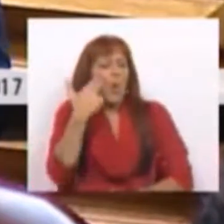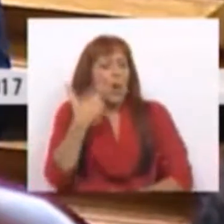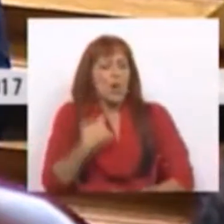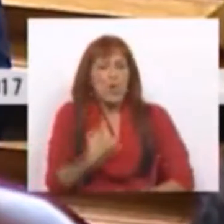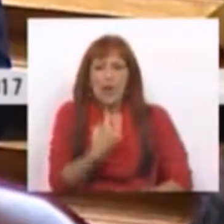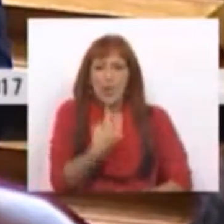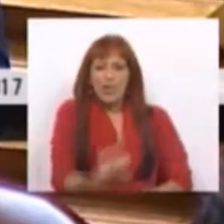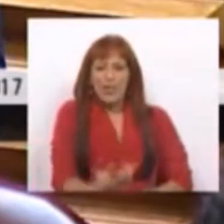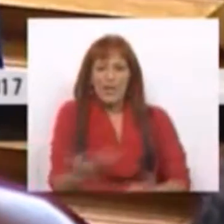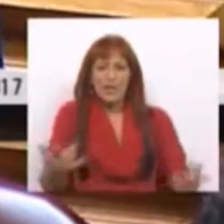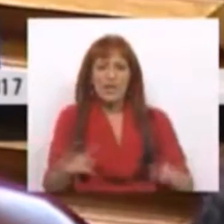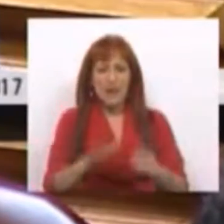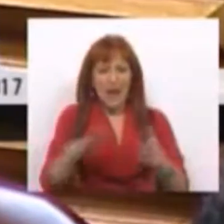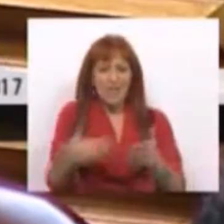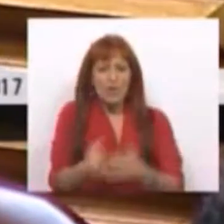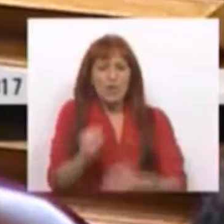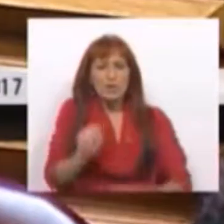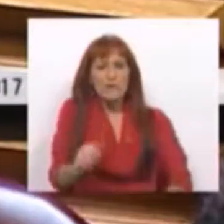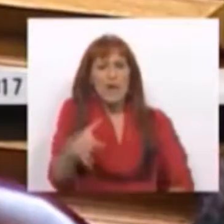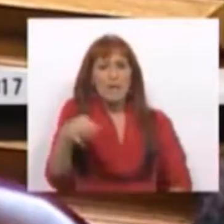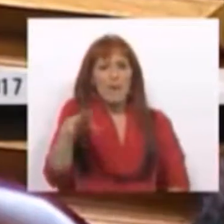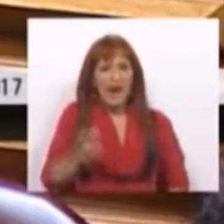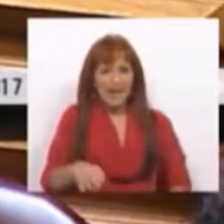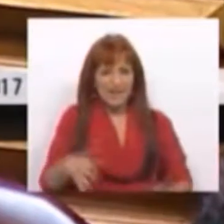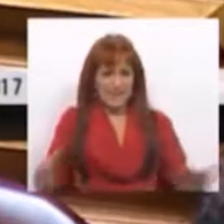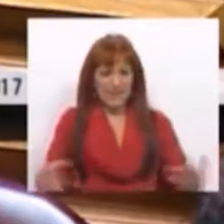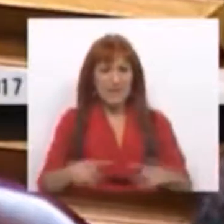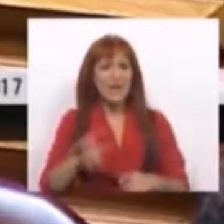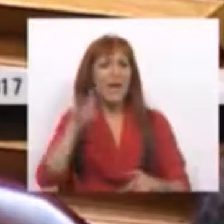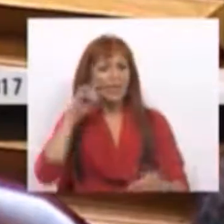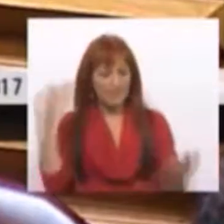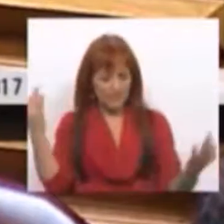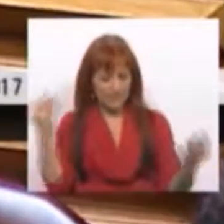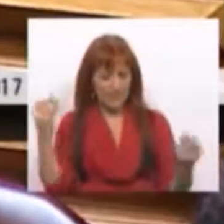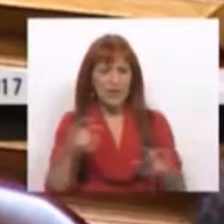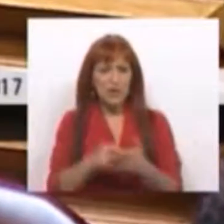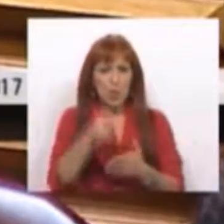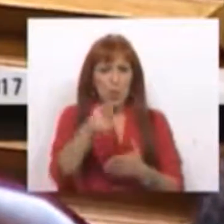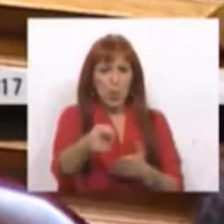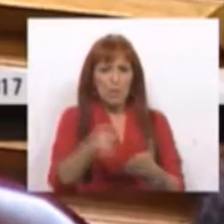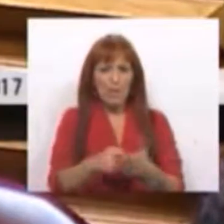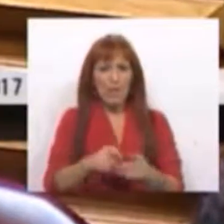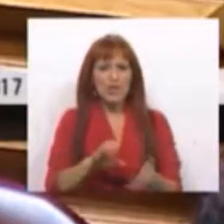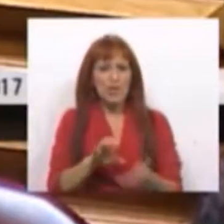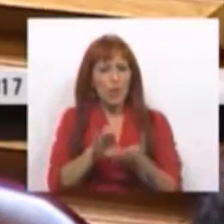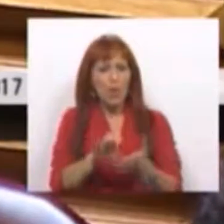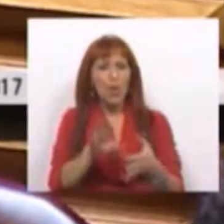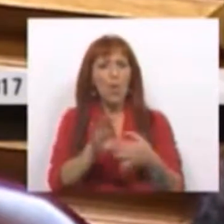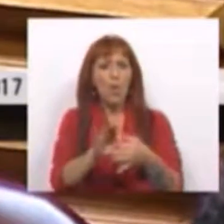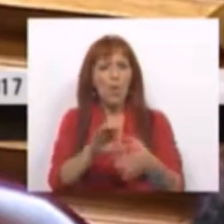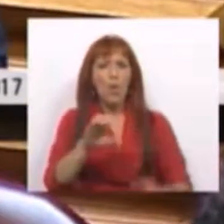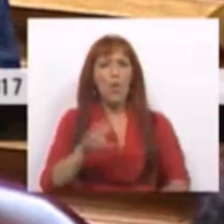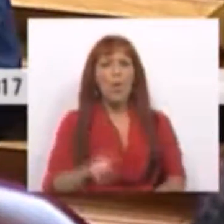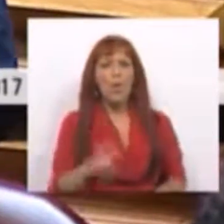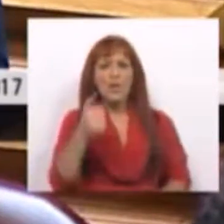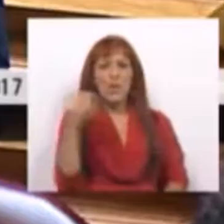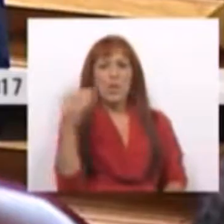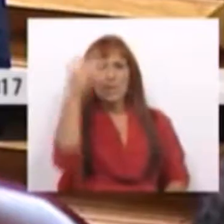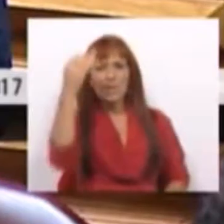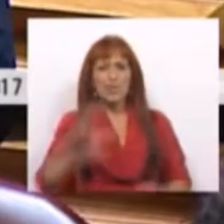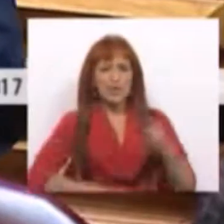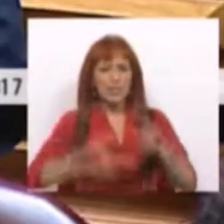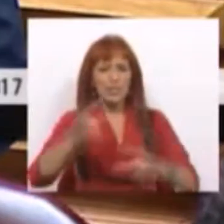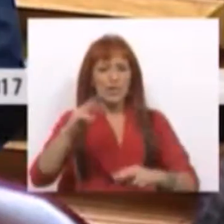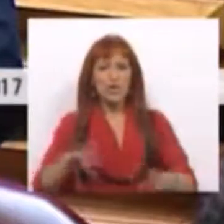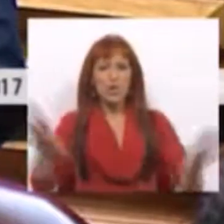orgulho em dizer que a proposta do Partido Socialista, que garante o pagamento e o cofinanciamento de 50% da construção